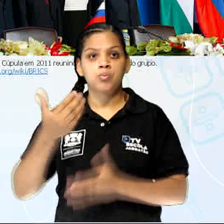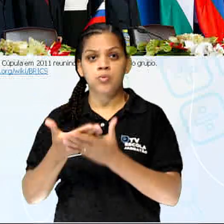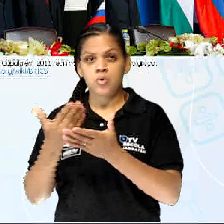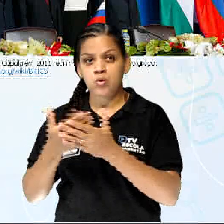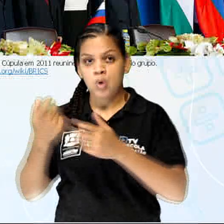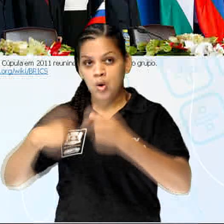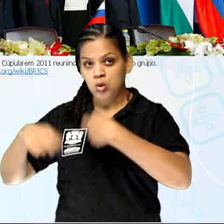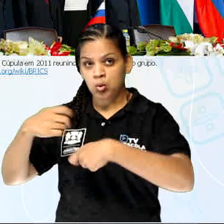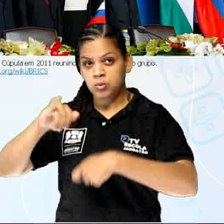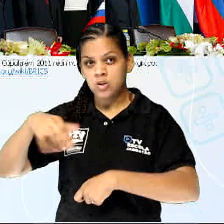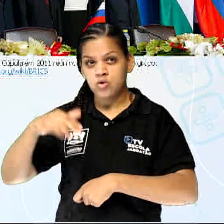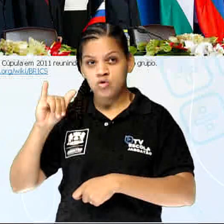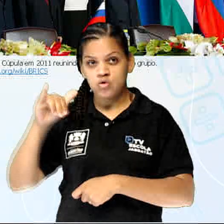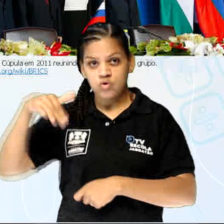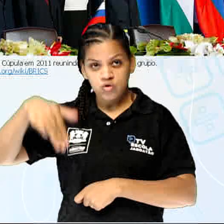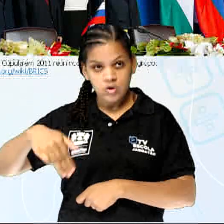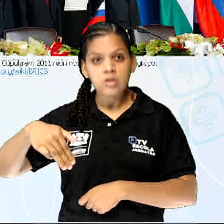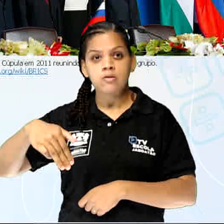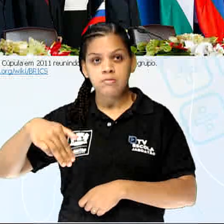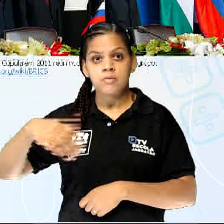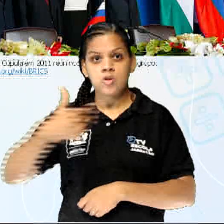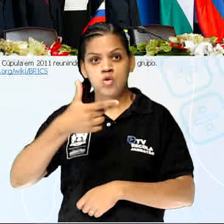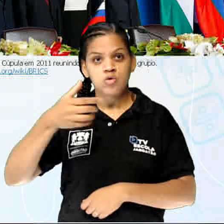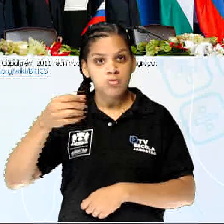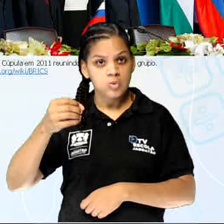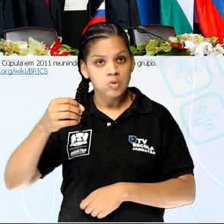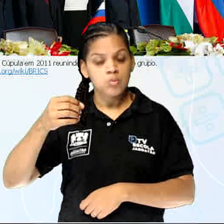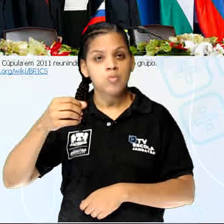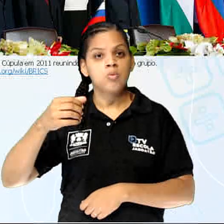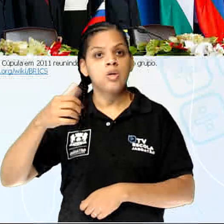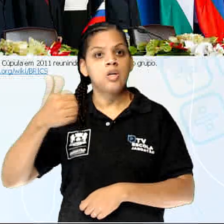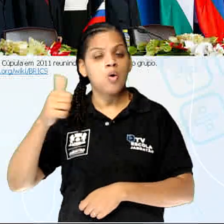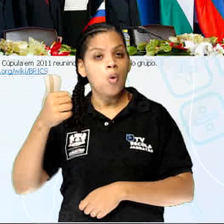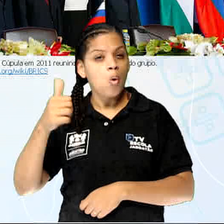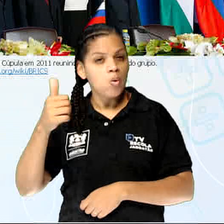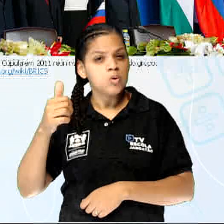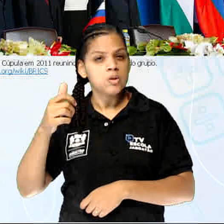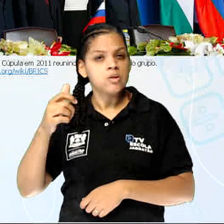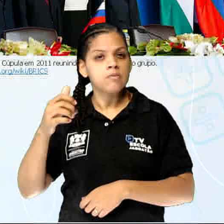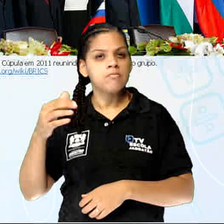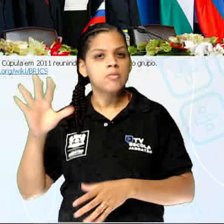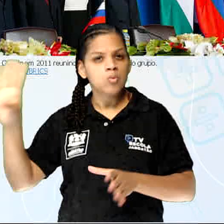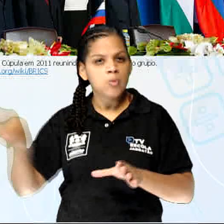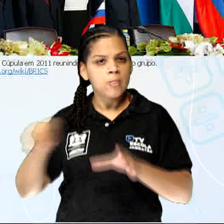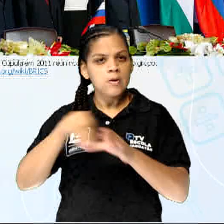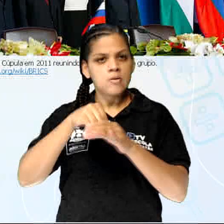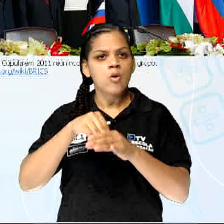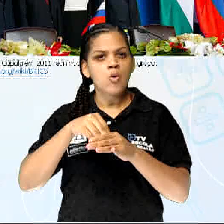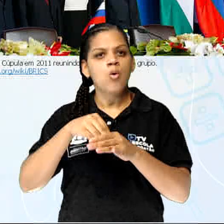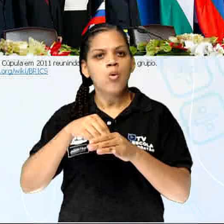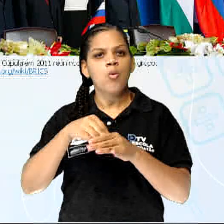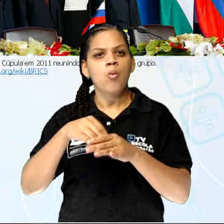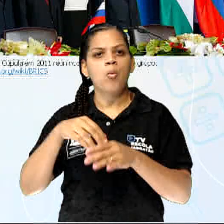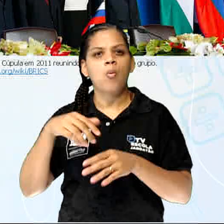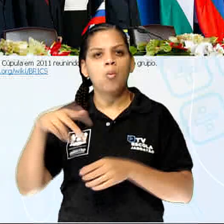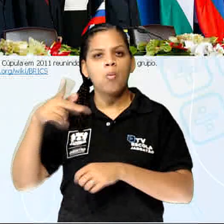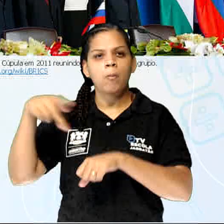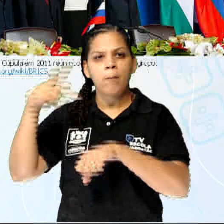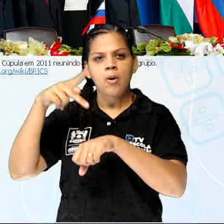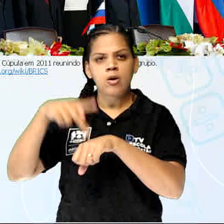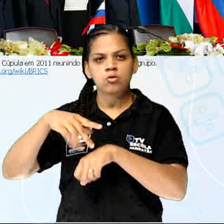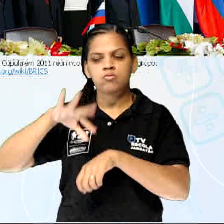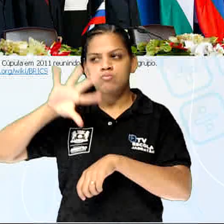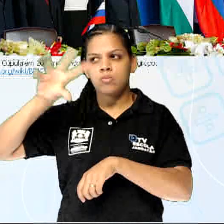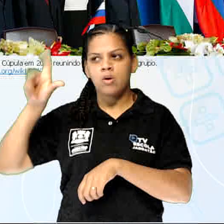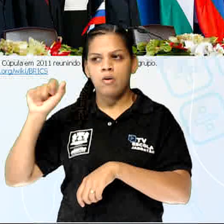foi formalizada, mas só em 2011 incluiu seu último membro, o país chamado África do Sul. A